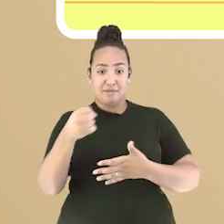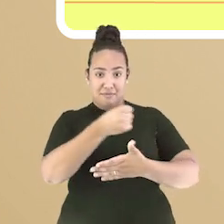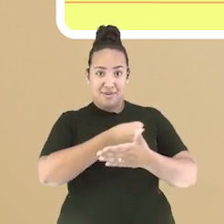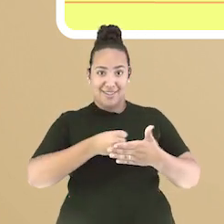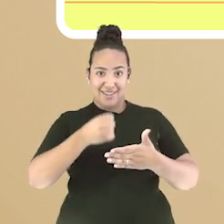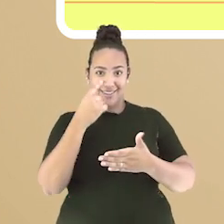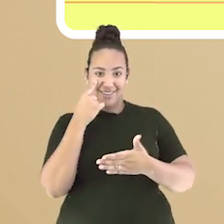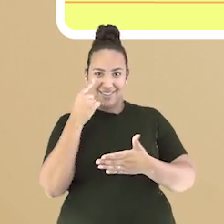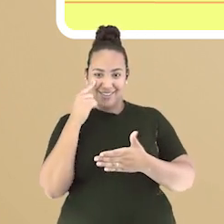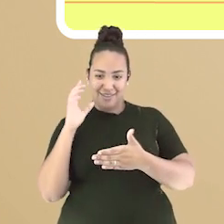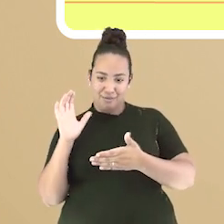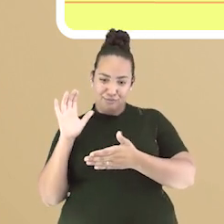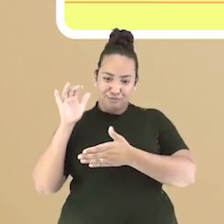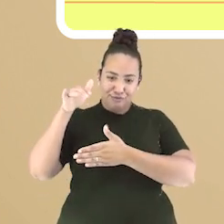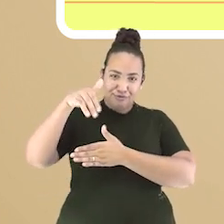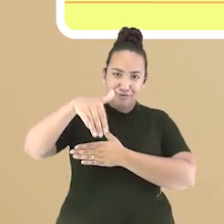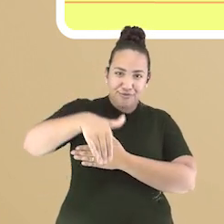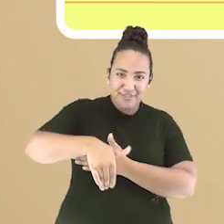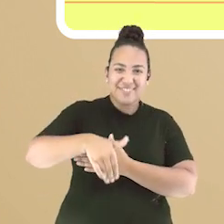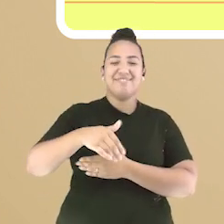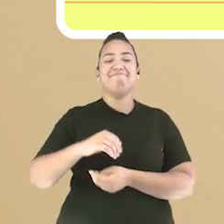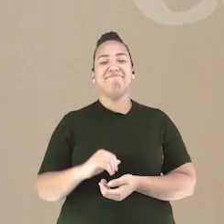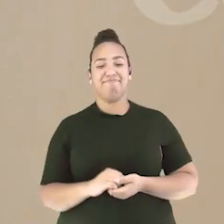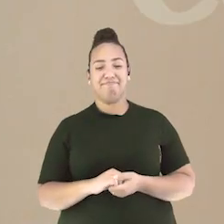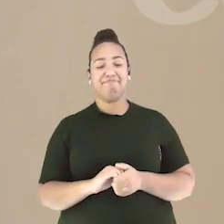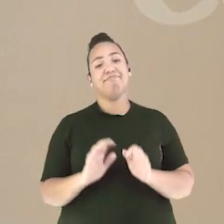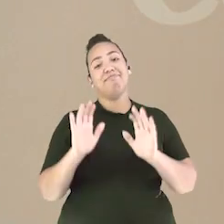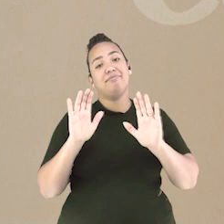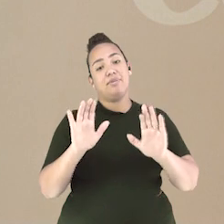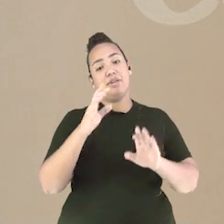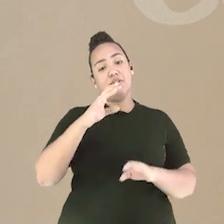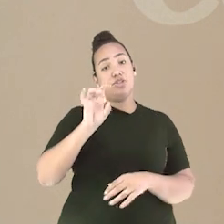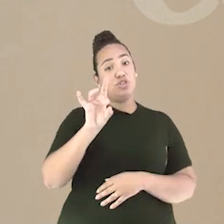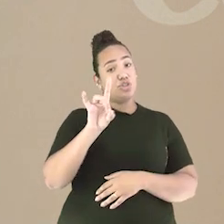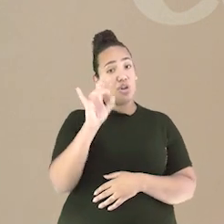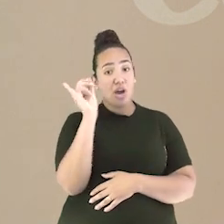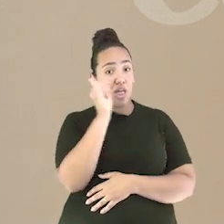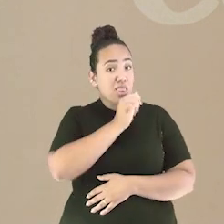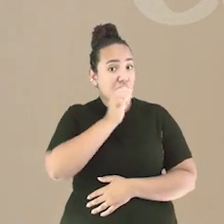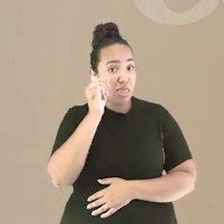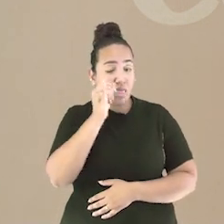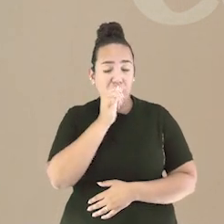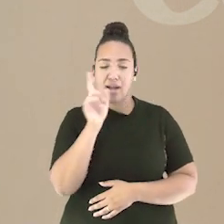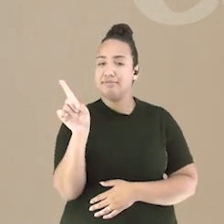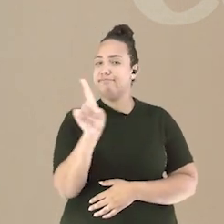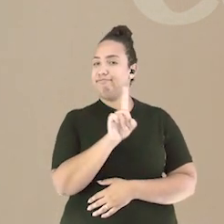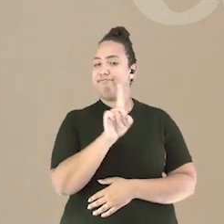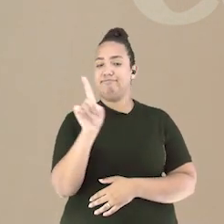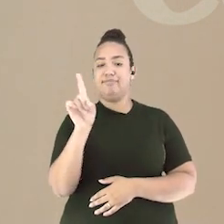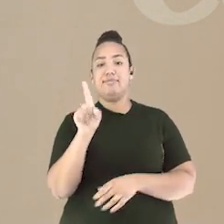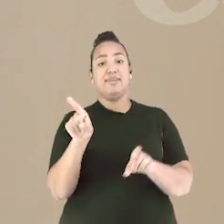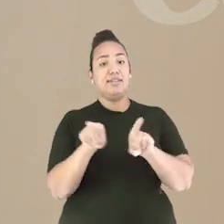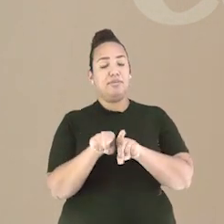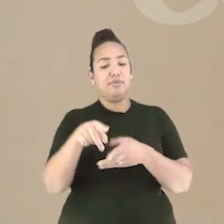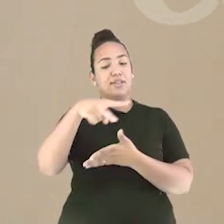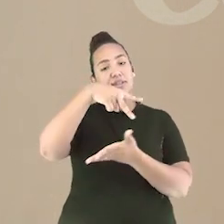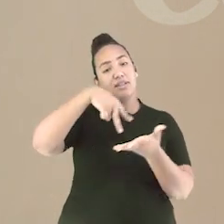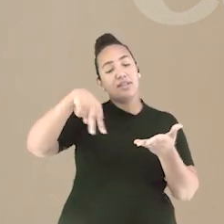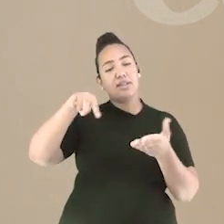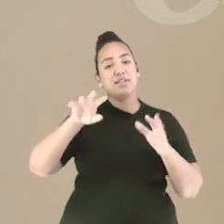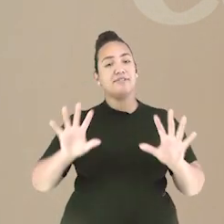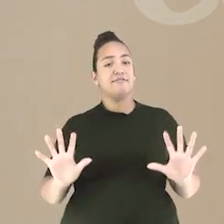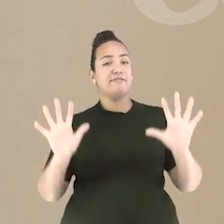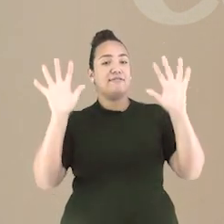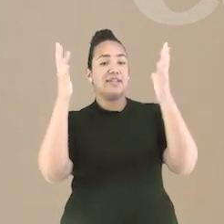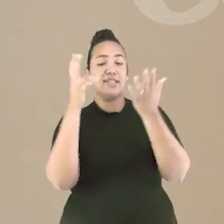do tombo da polenta, como podemos ver na imagem ao lado. Mas não só os italianos agregaram ao nosso estado. As